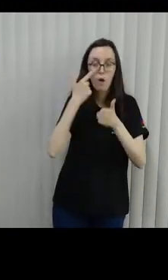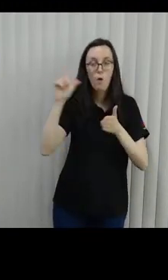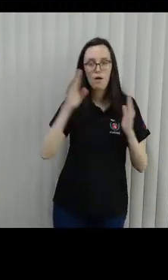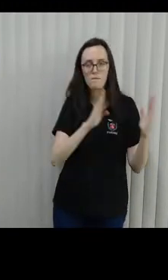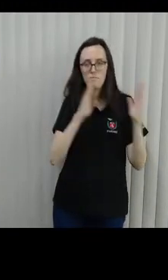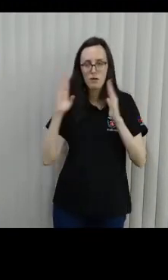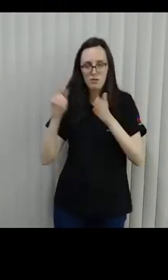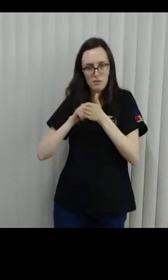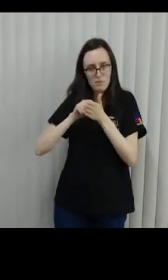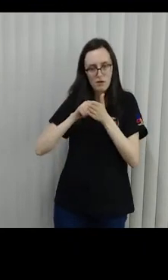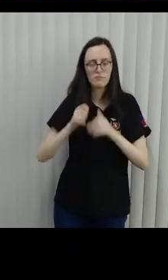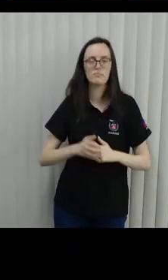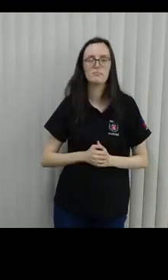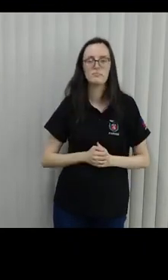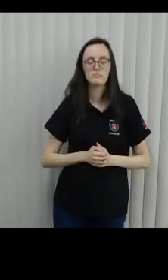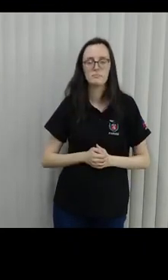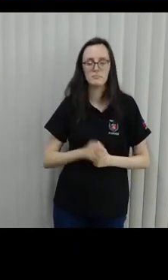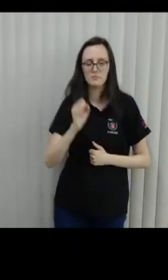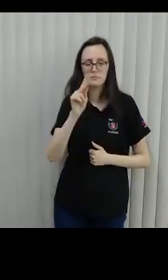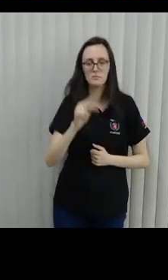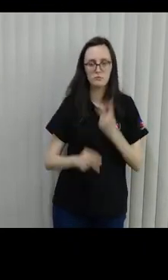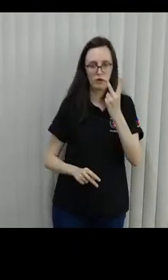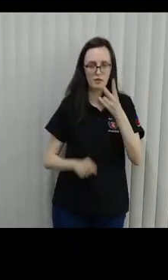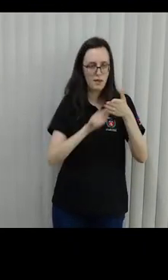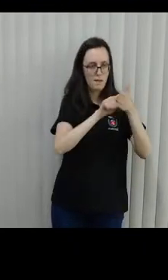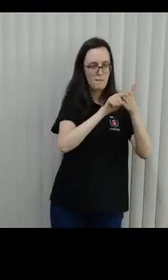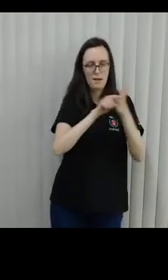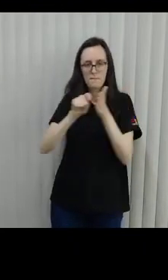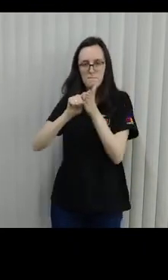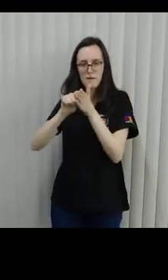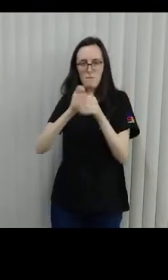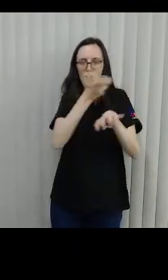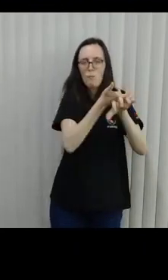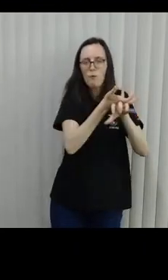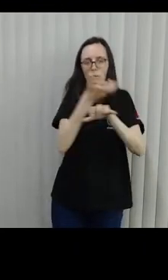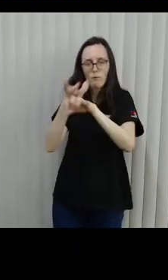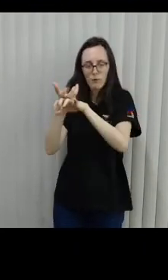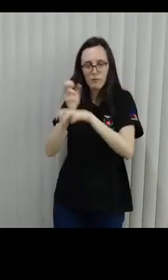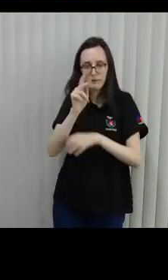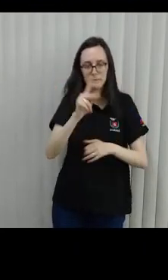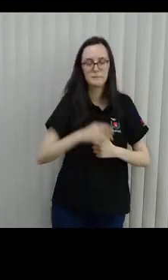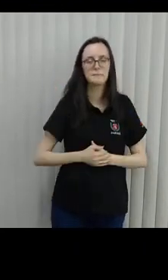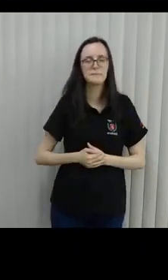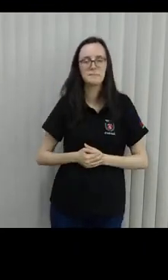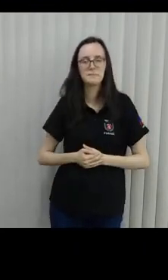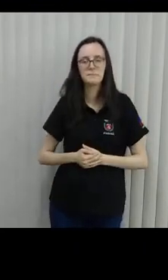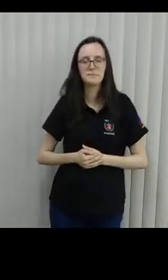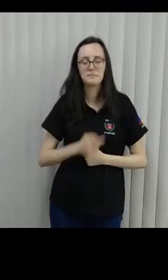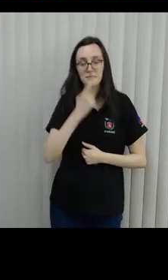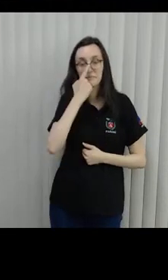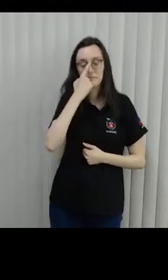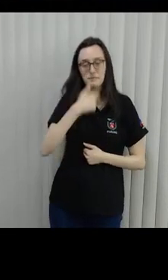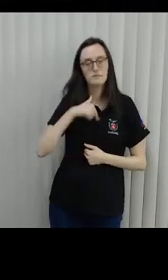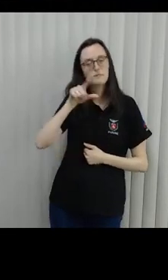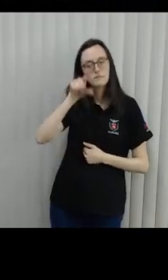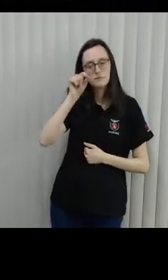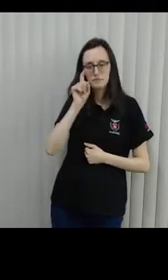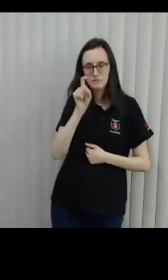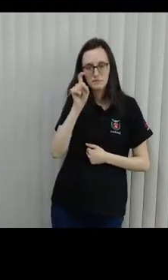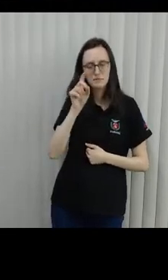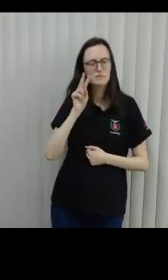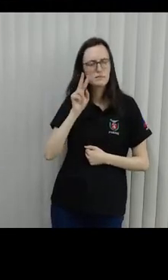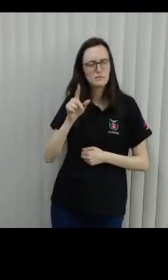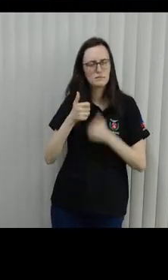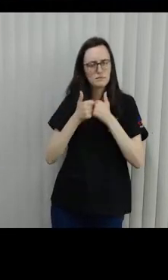parte. Vou fazer nesses dois. Beleza. Esses dois vai ter, vou colocar, vou criar um nível entre eles, tá? Vou selecionar essa opção